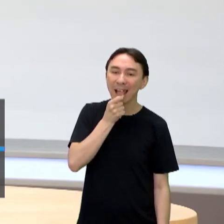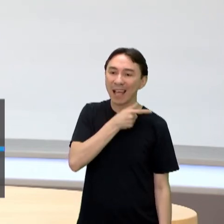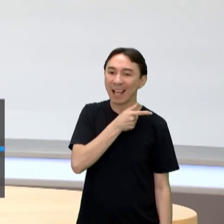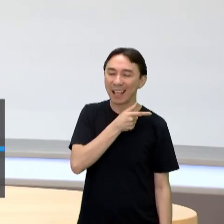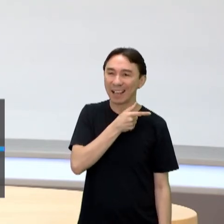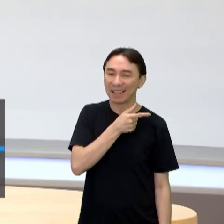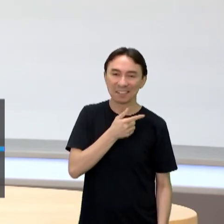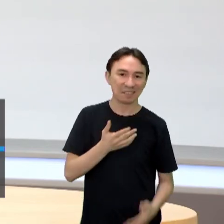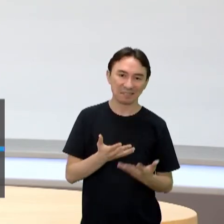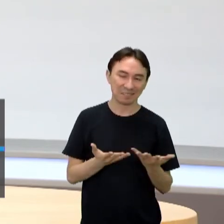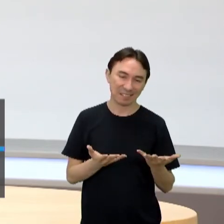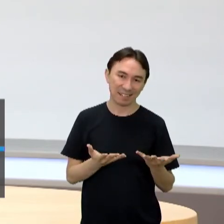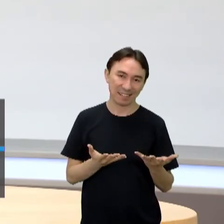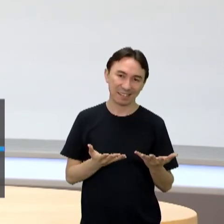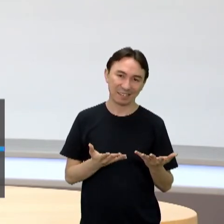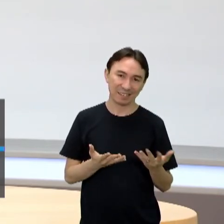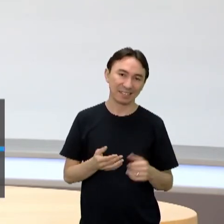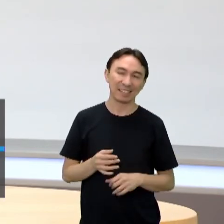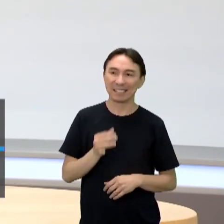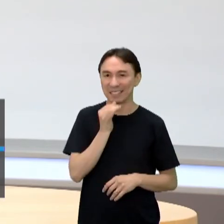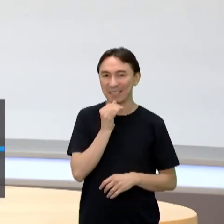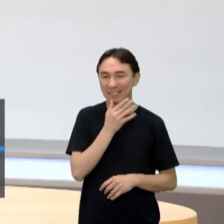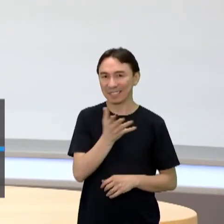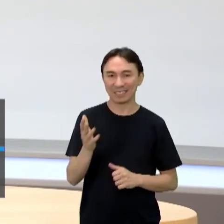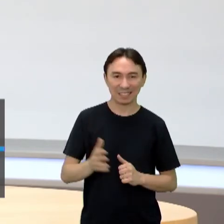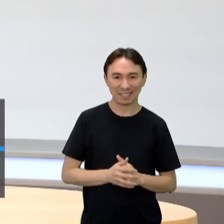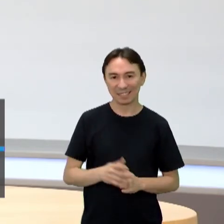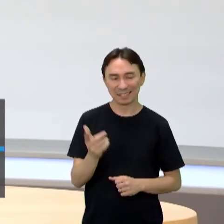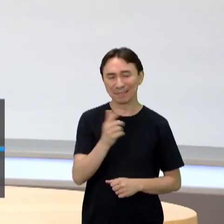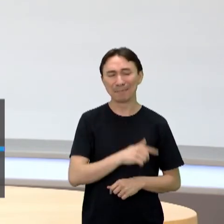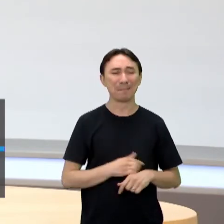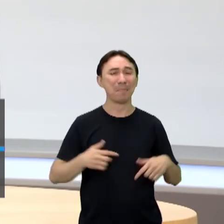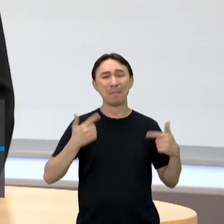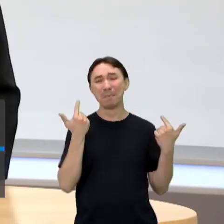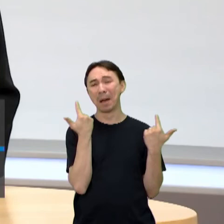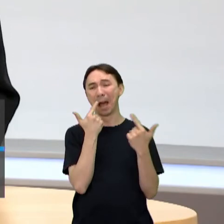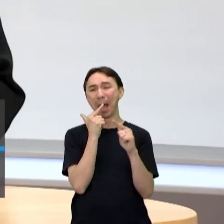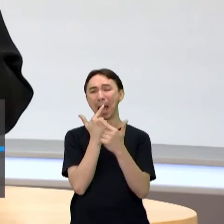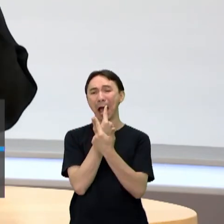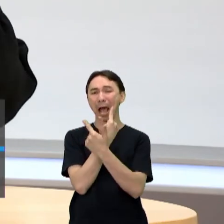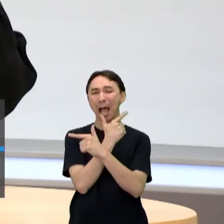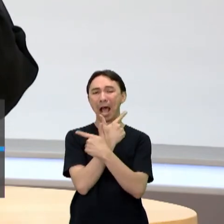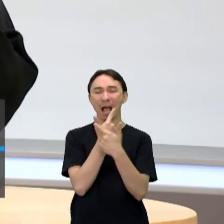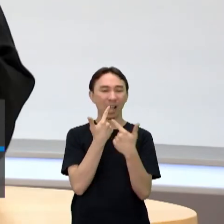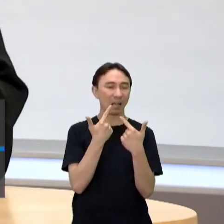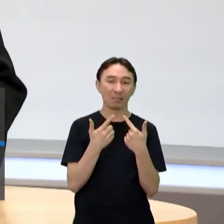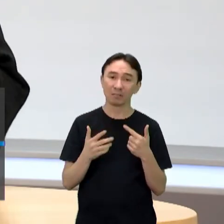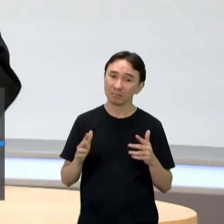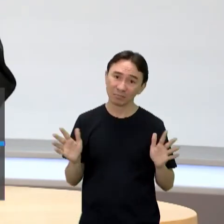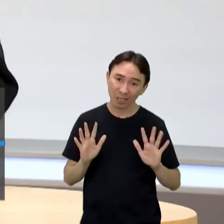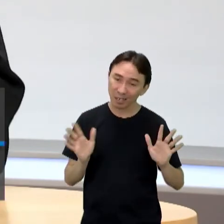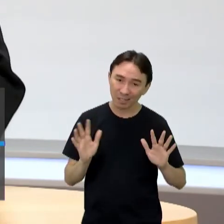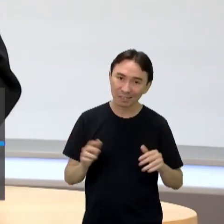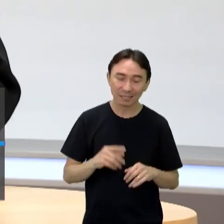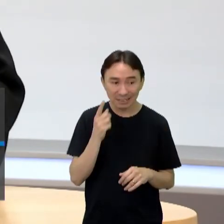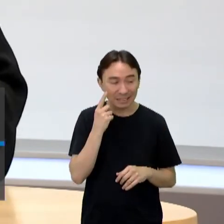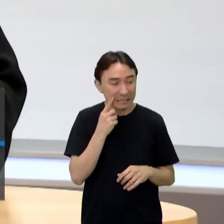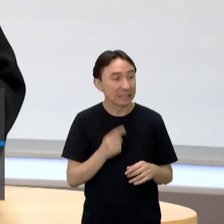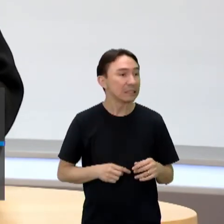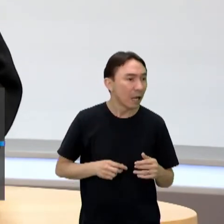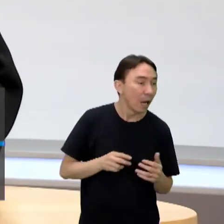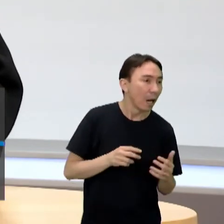significa que vocês vão dar gargalhadas com isso, né? Mas significa que haverá uma quebra de